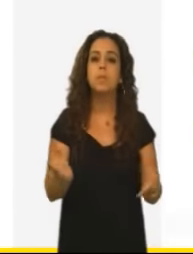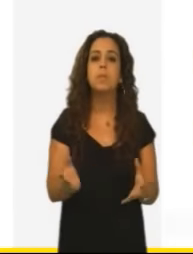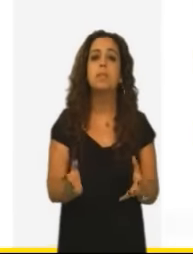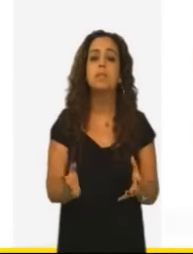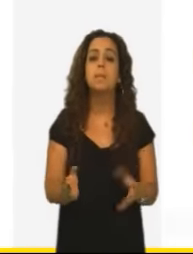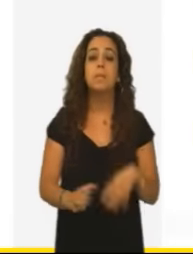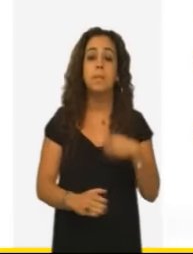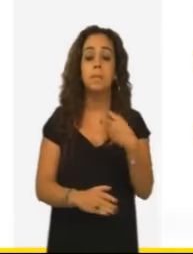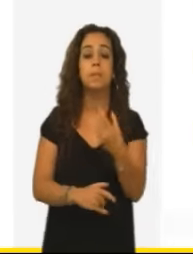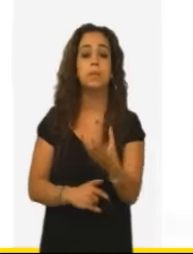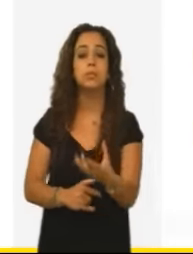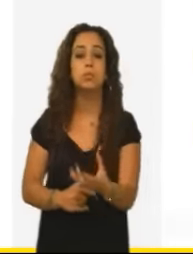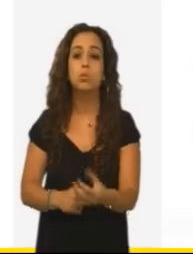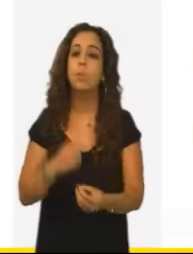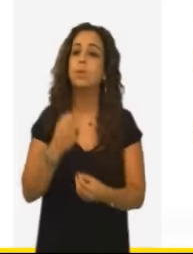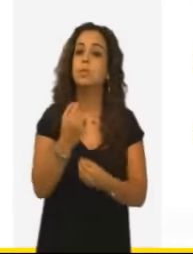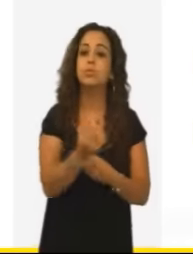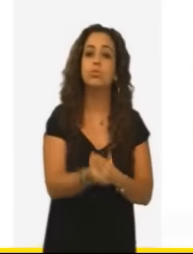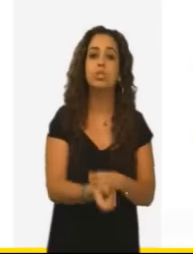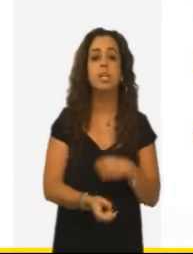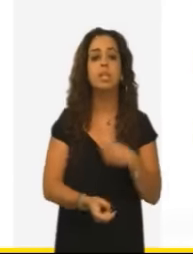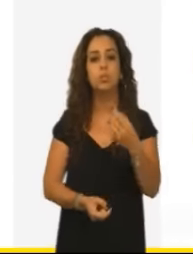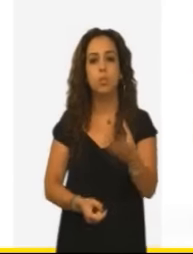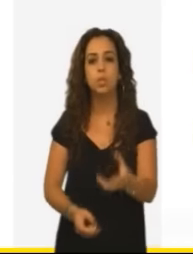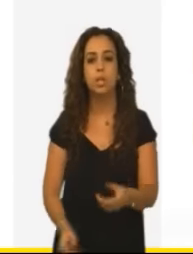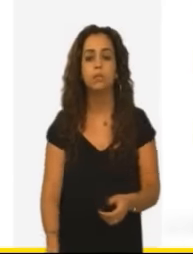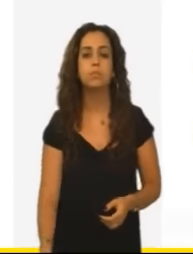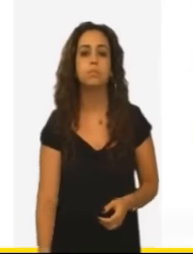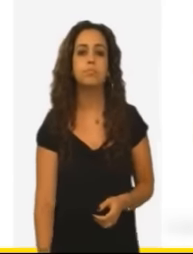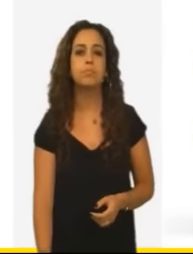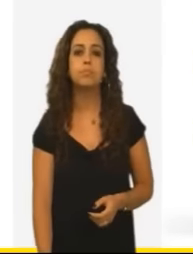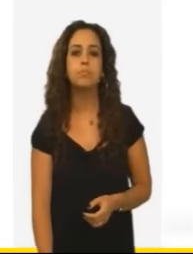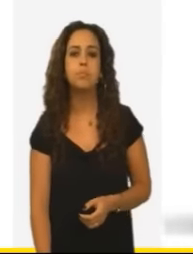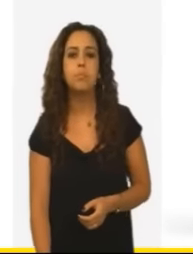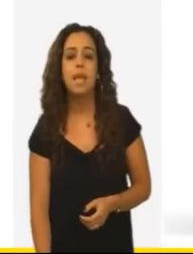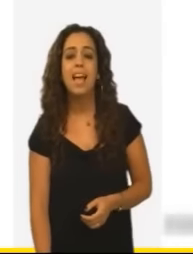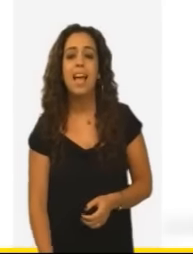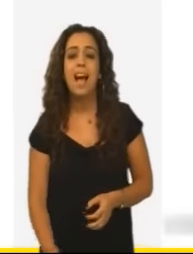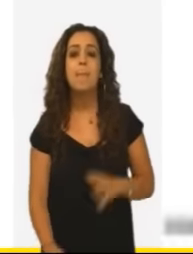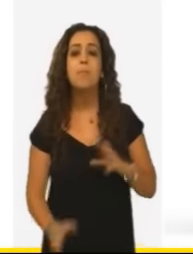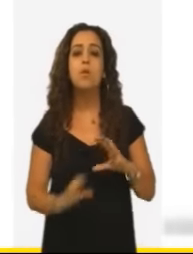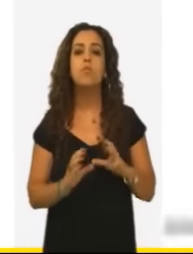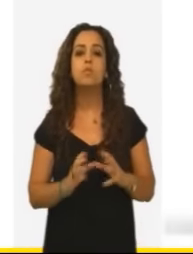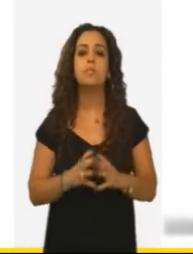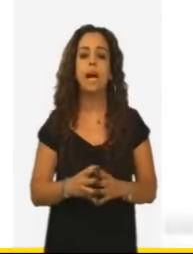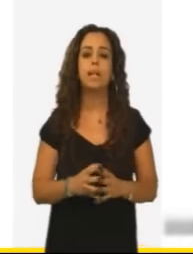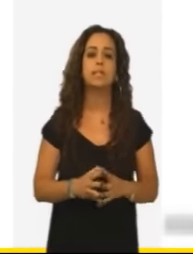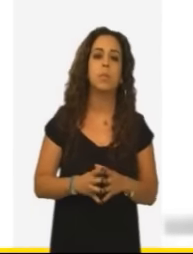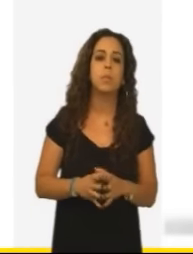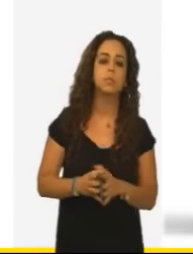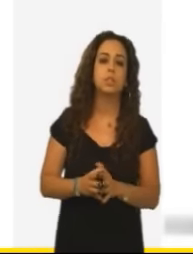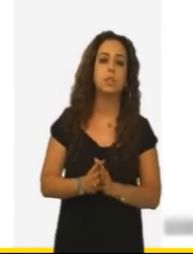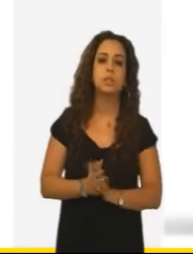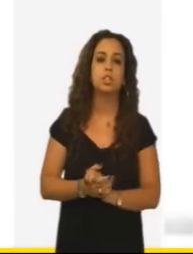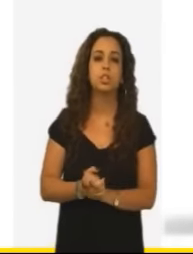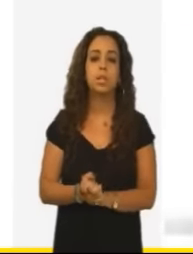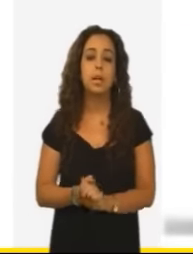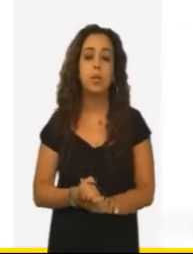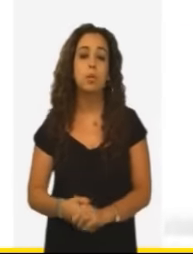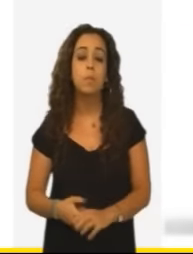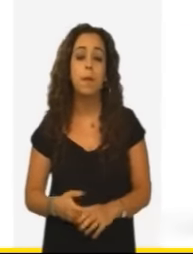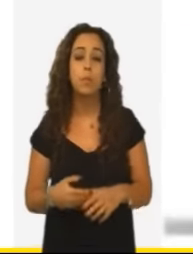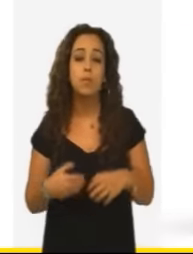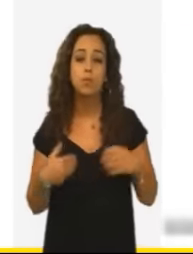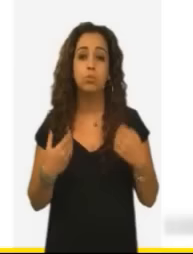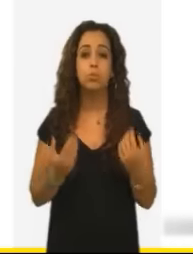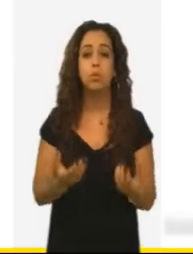menina é sempre uma menina, mas dependendo do uso, ela pode ser um sujeito, um objeto. A morfossintaxe, que é uma dúvida que muita gente tem,